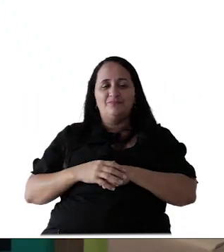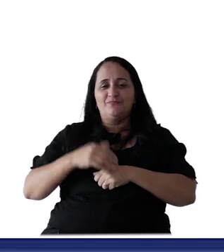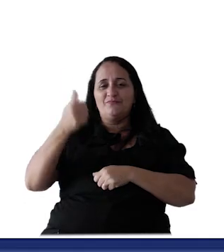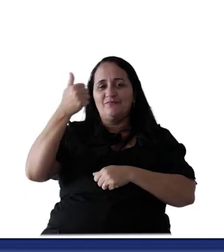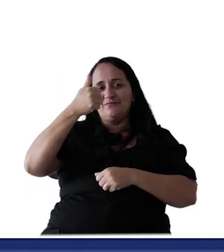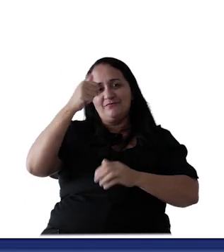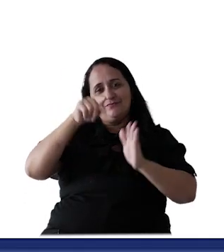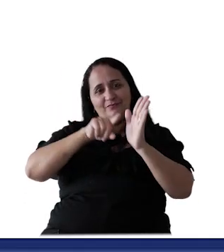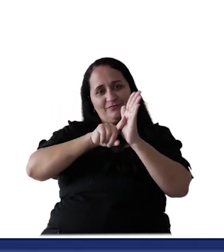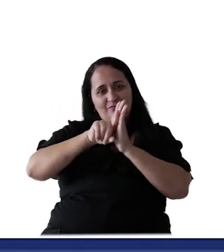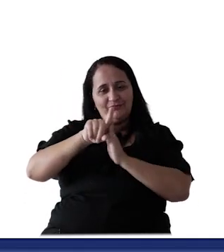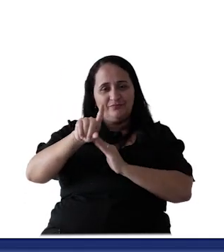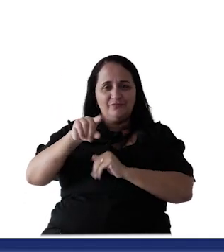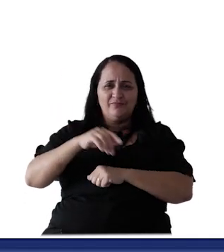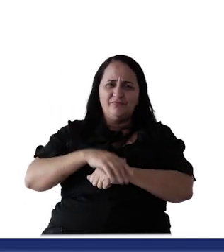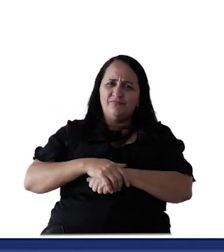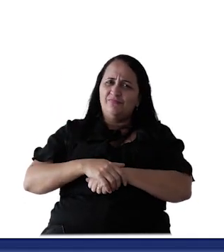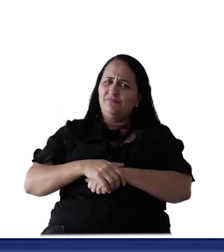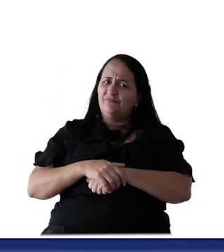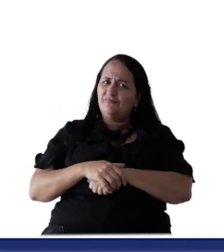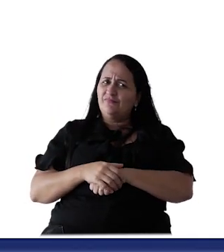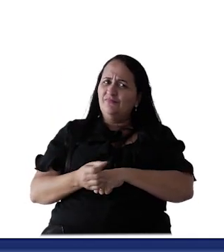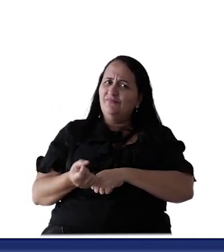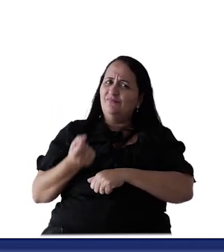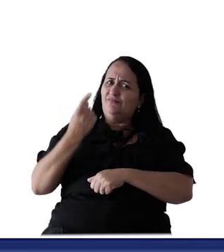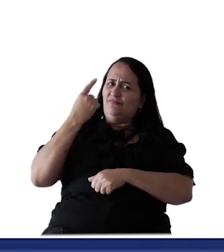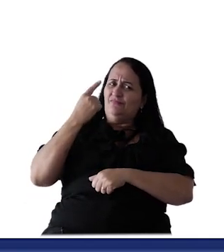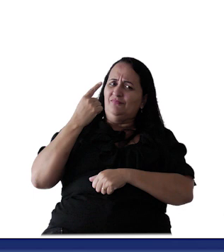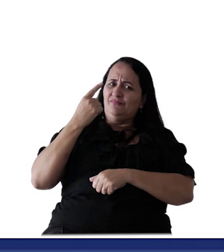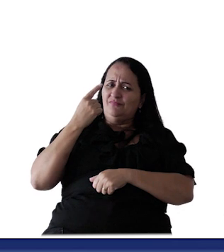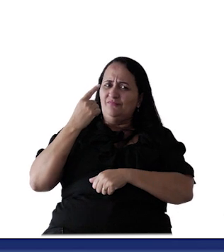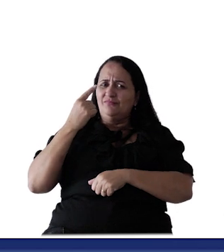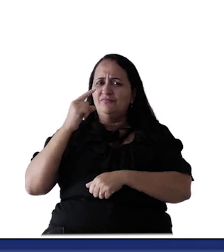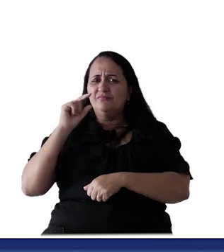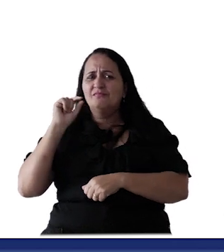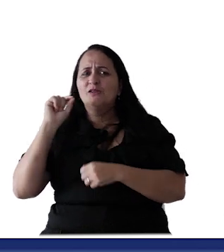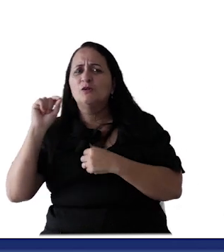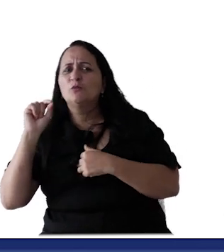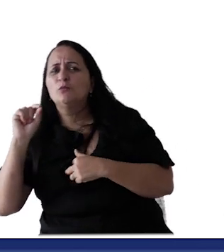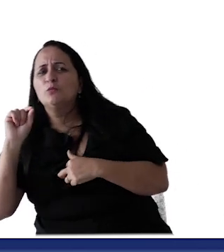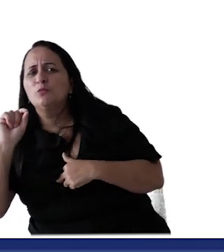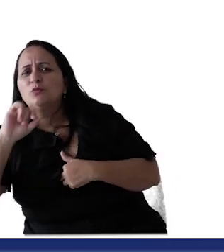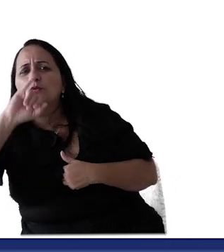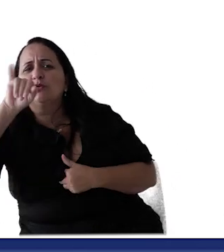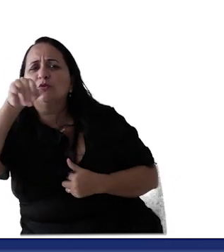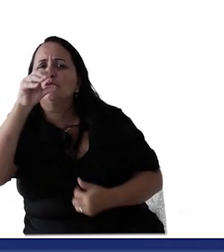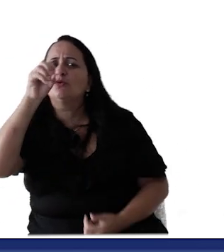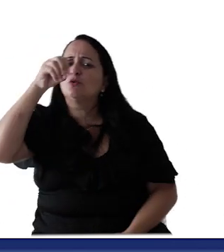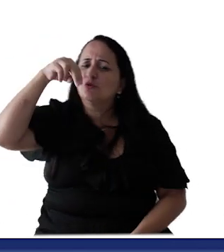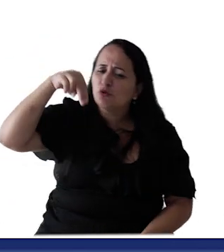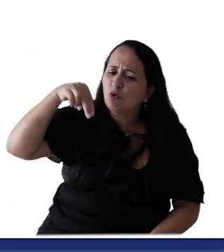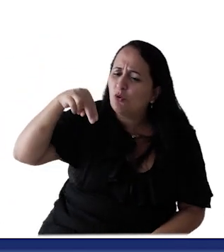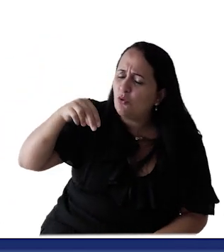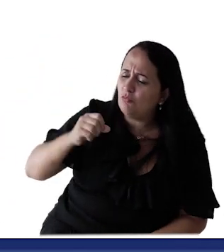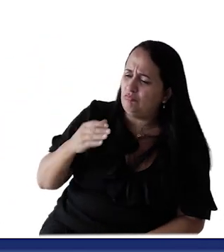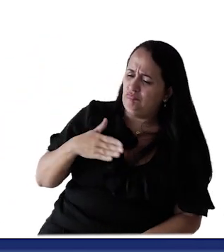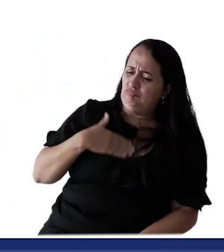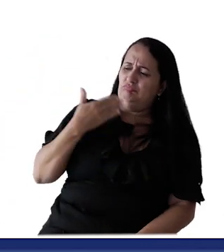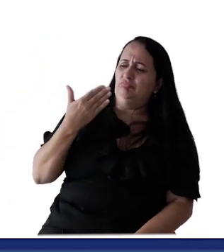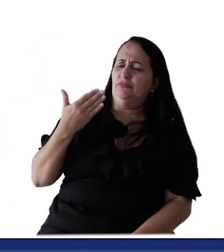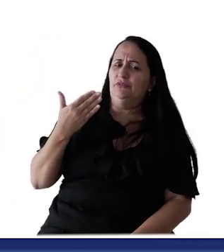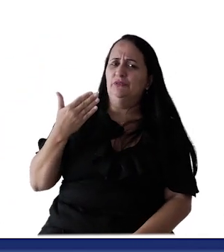questão? John se assustou com um rato. Que recurso auxilia e demonstra esse sentimento